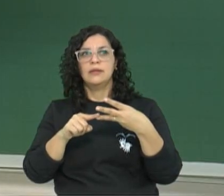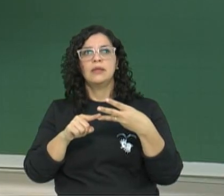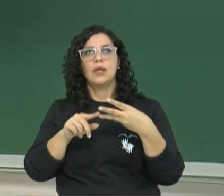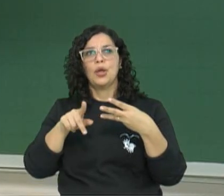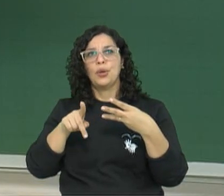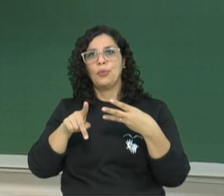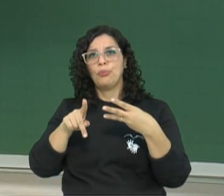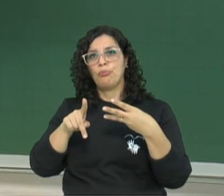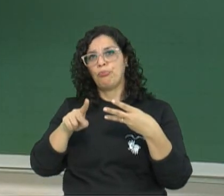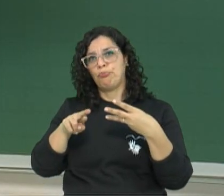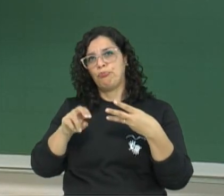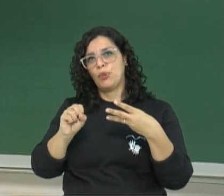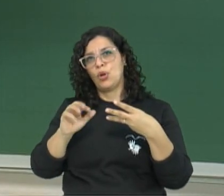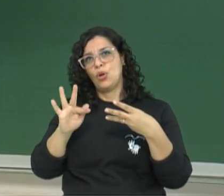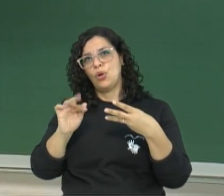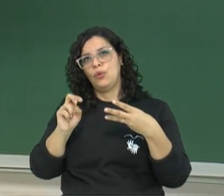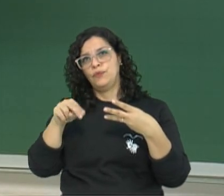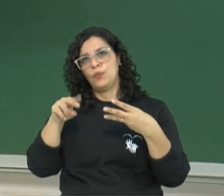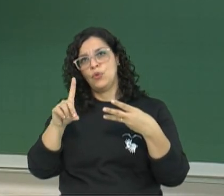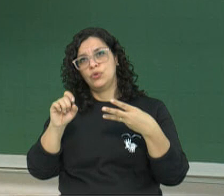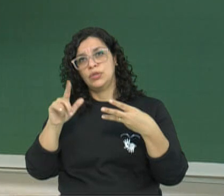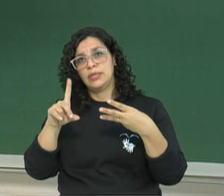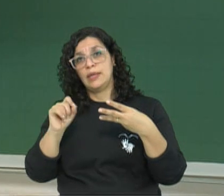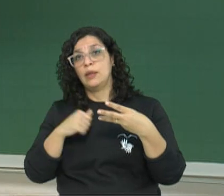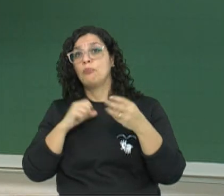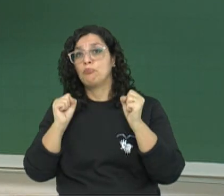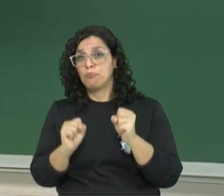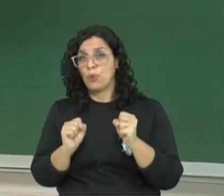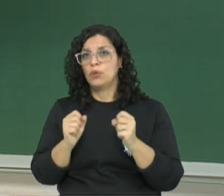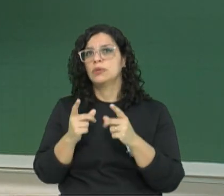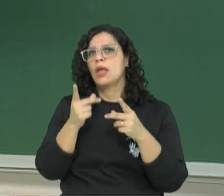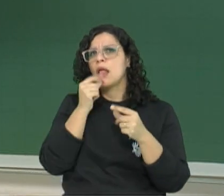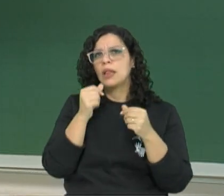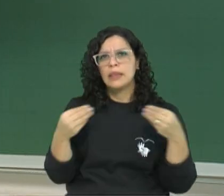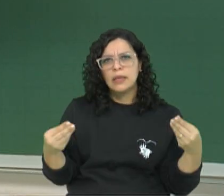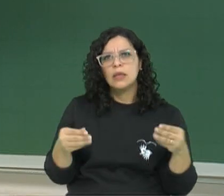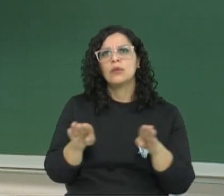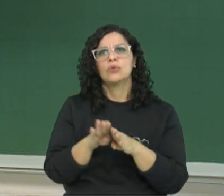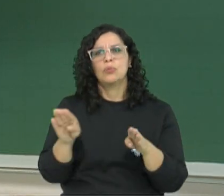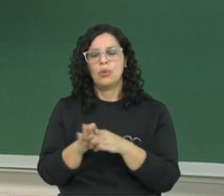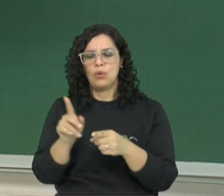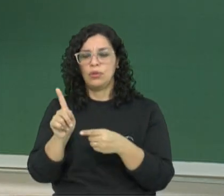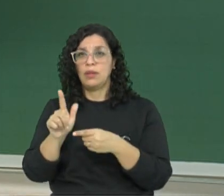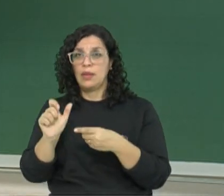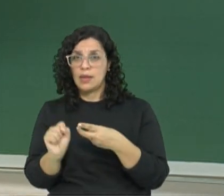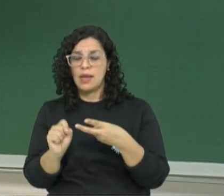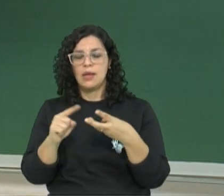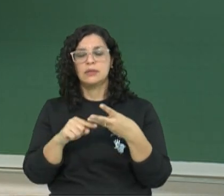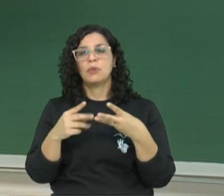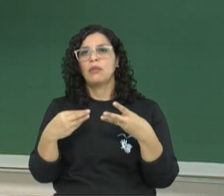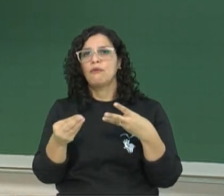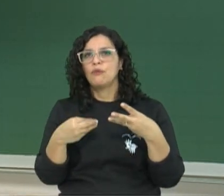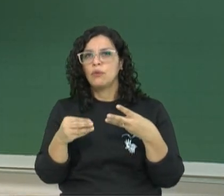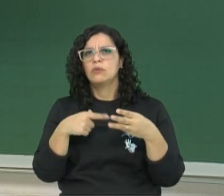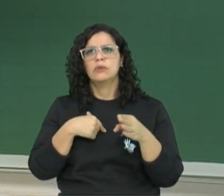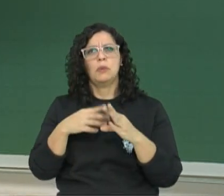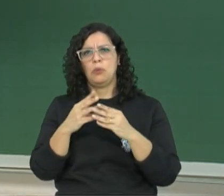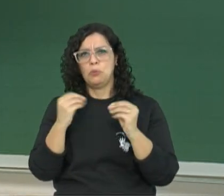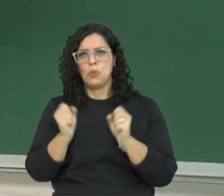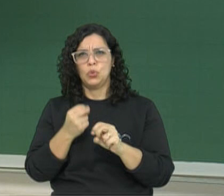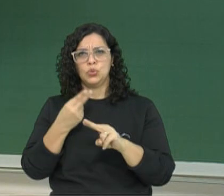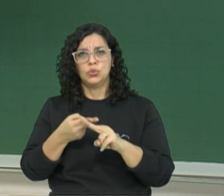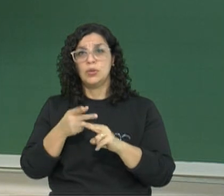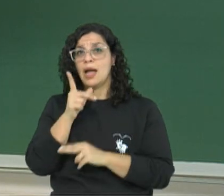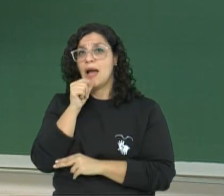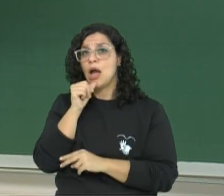serve para fluidos, ou seja, pode ser tanto para ar, né, para gases, como para líquidos de modo geral, certo? A gente utiliza muito água